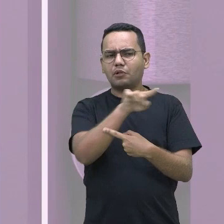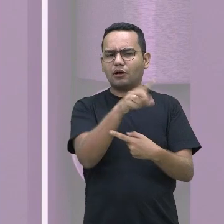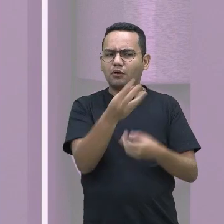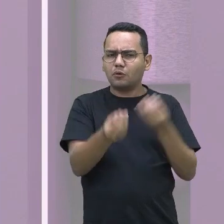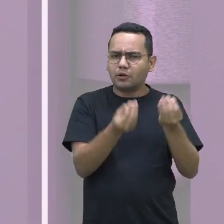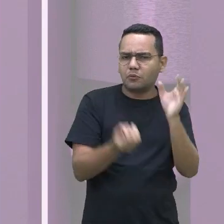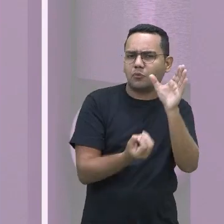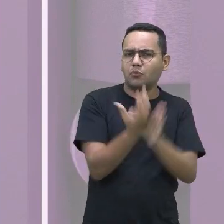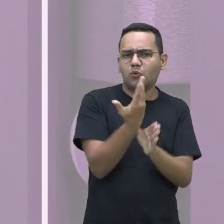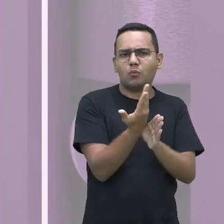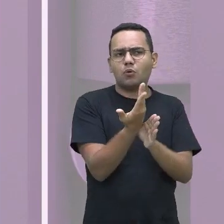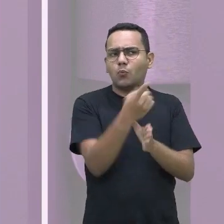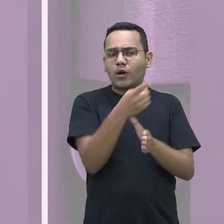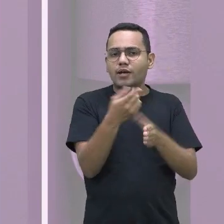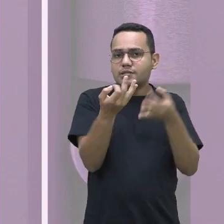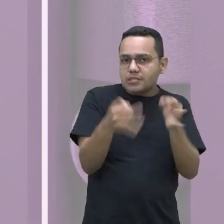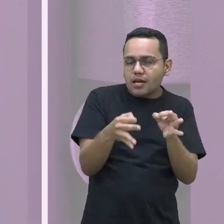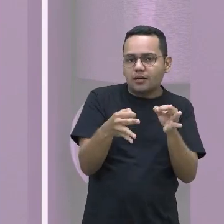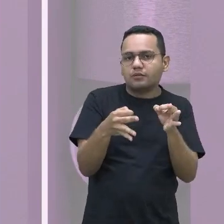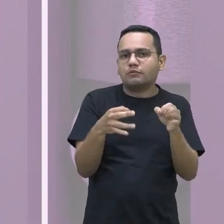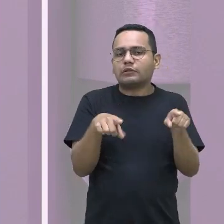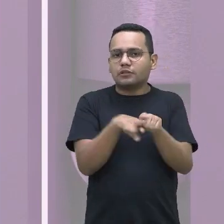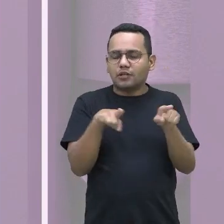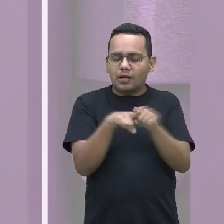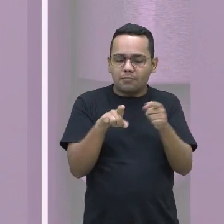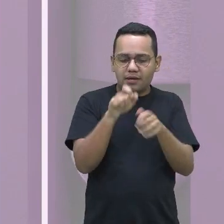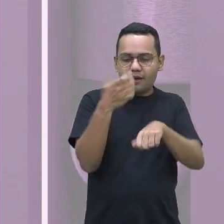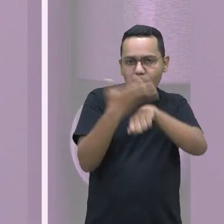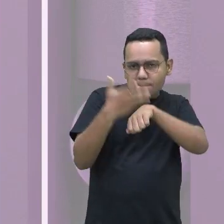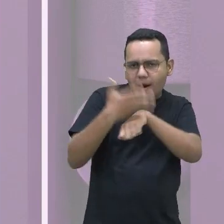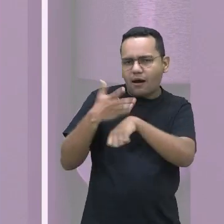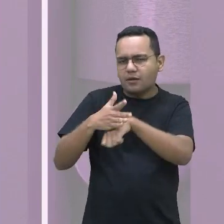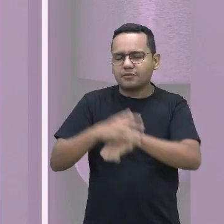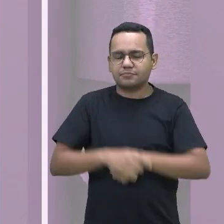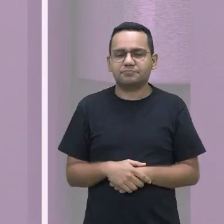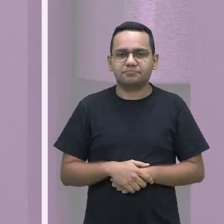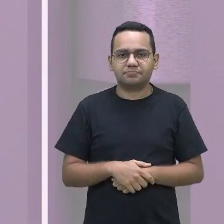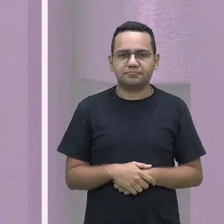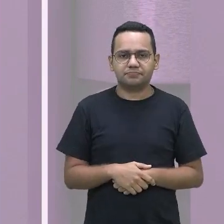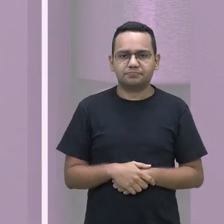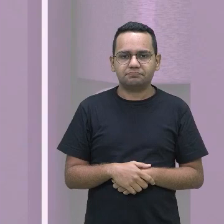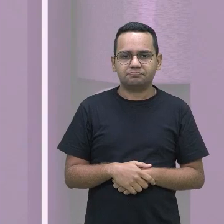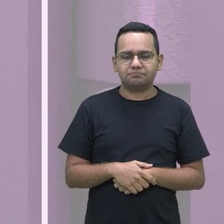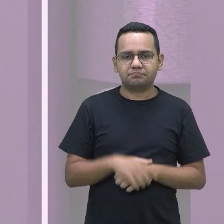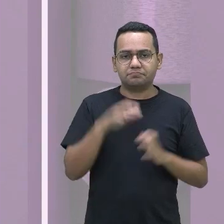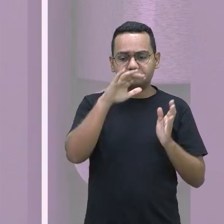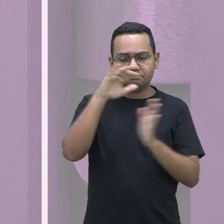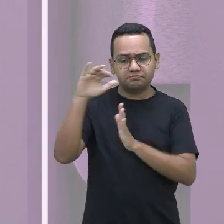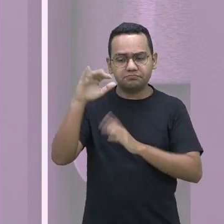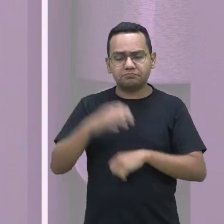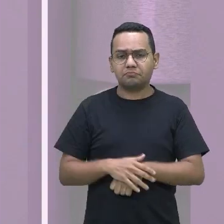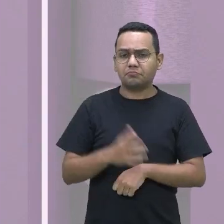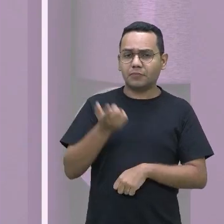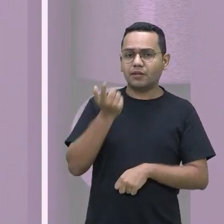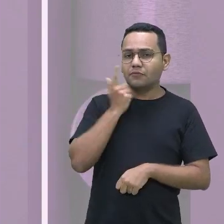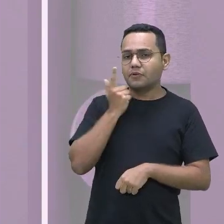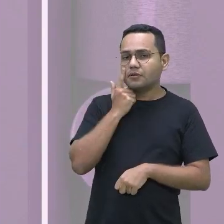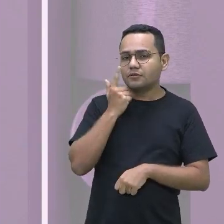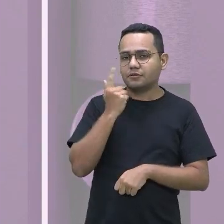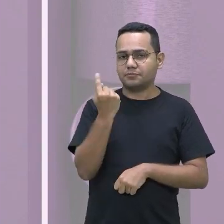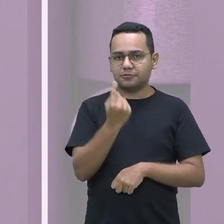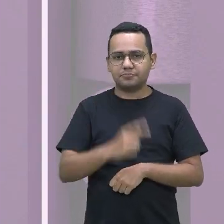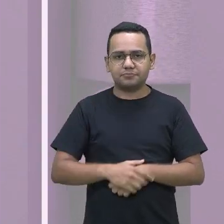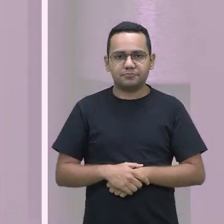lógico, a aplicação e como se resolve. Mas antes disso, vamos saber aí quem foi Pitágoras e como surgiu esse